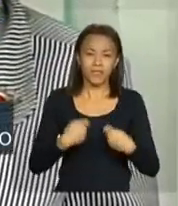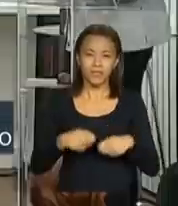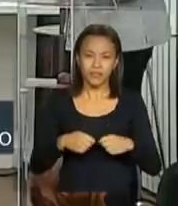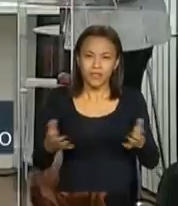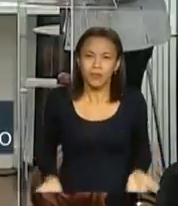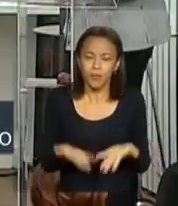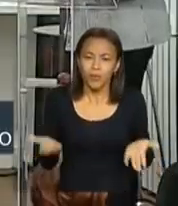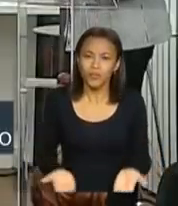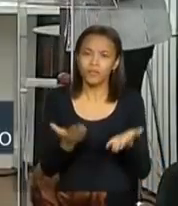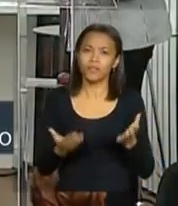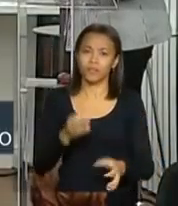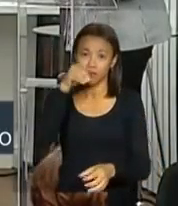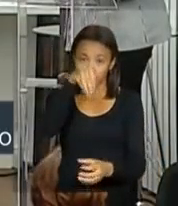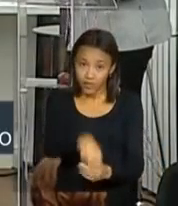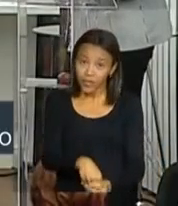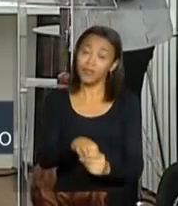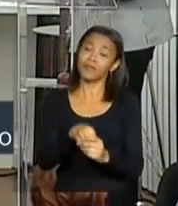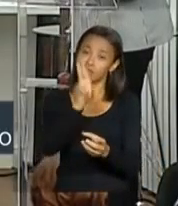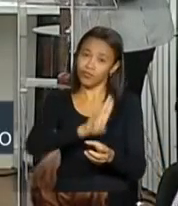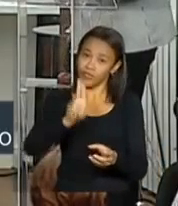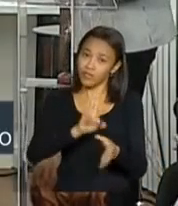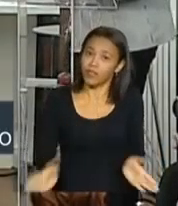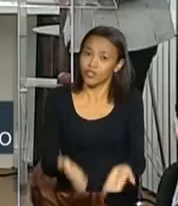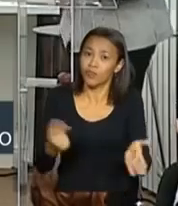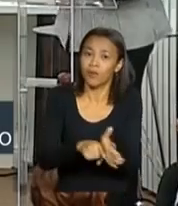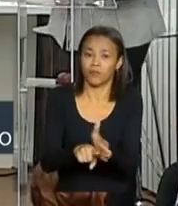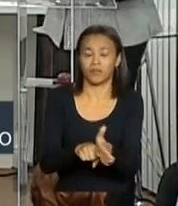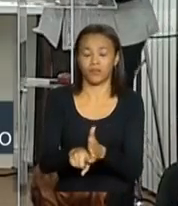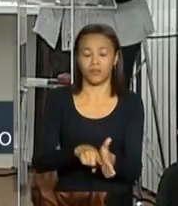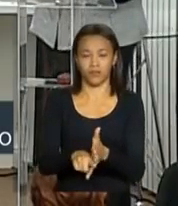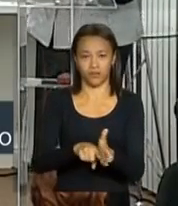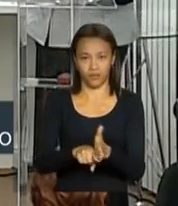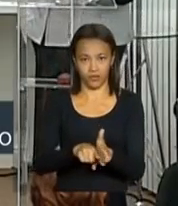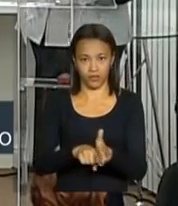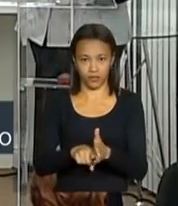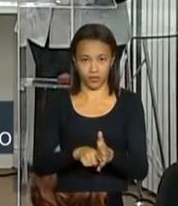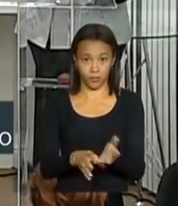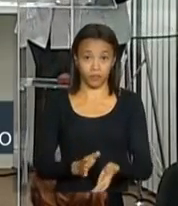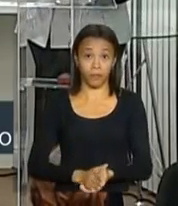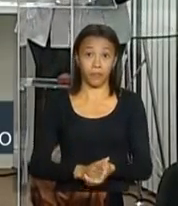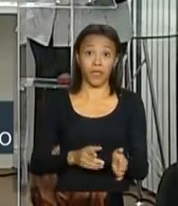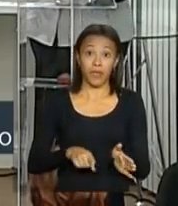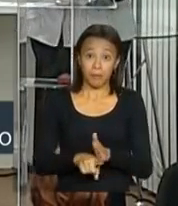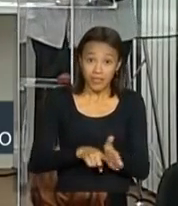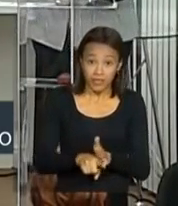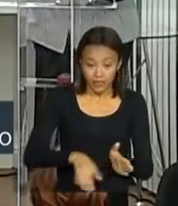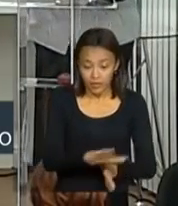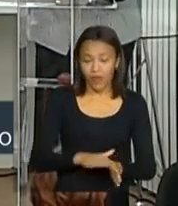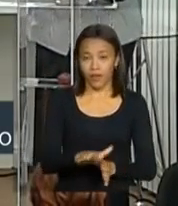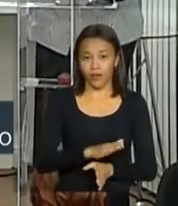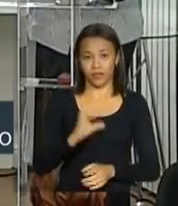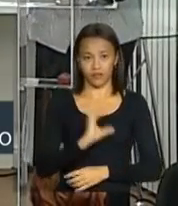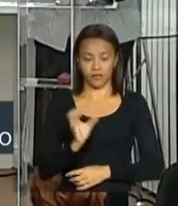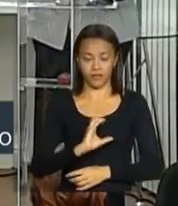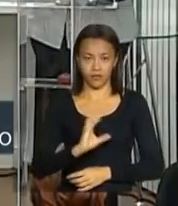incentivo dentro das próprias universidades. Não é? Produção científica, em